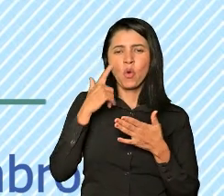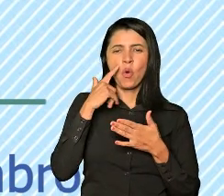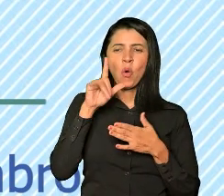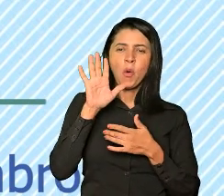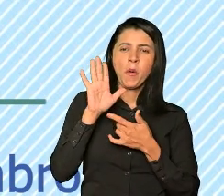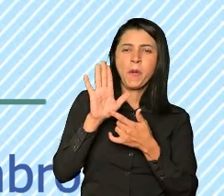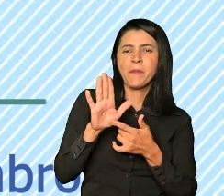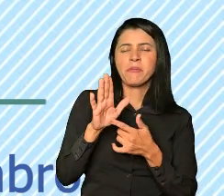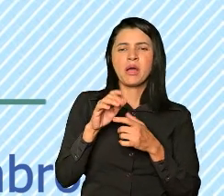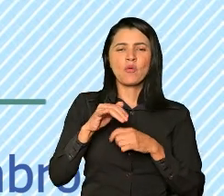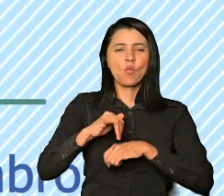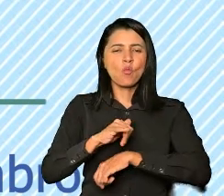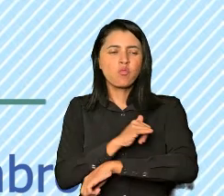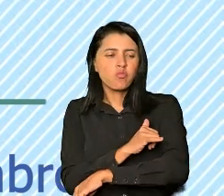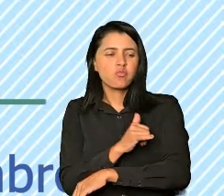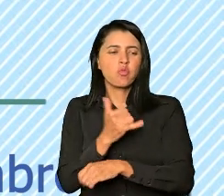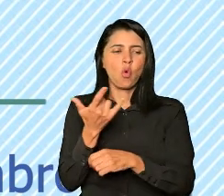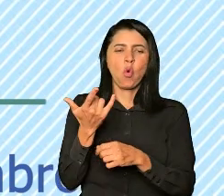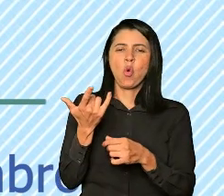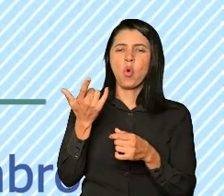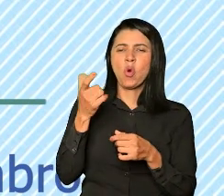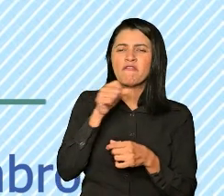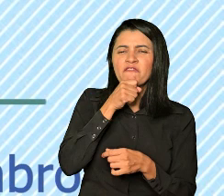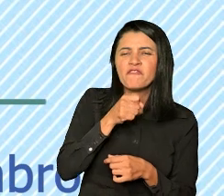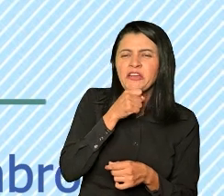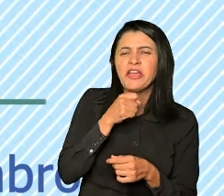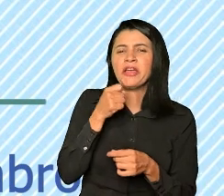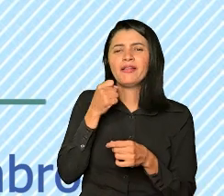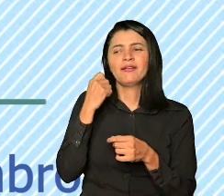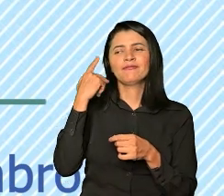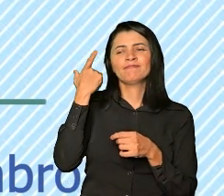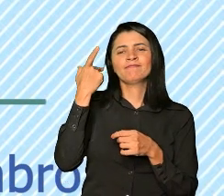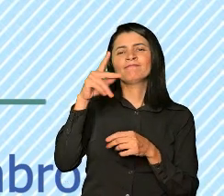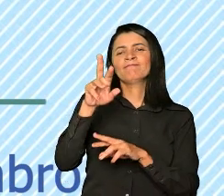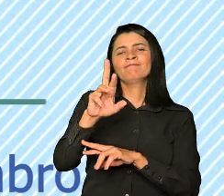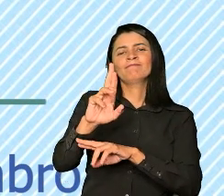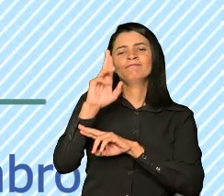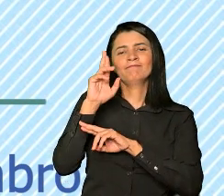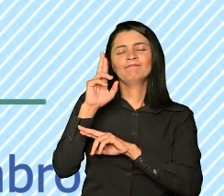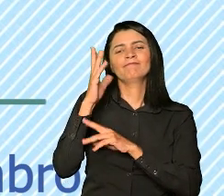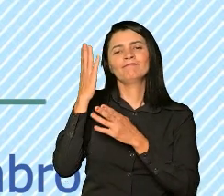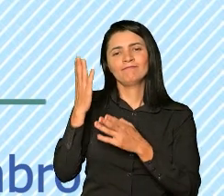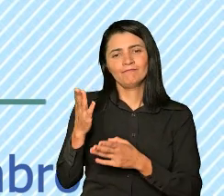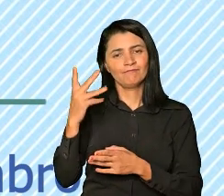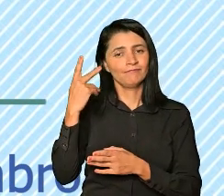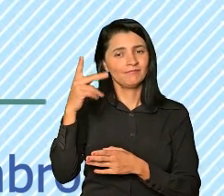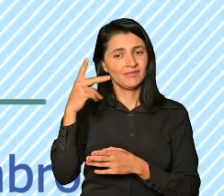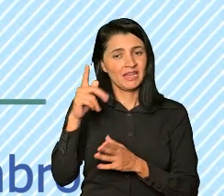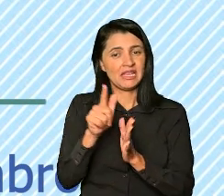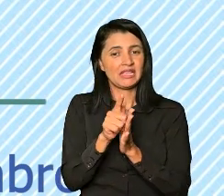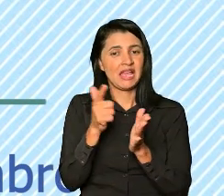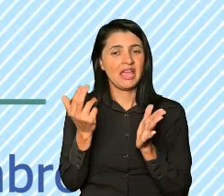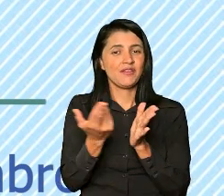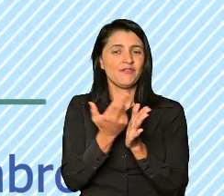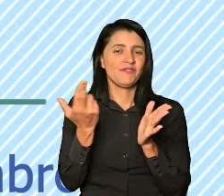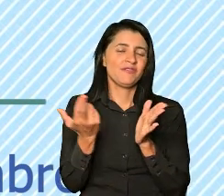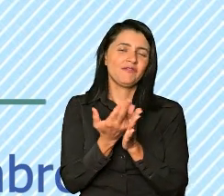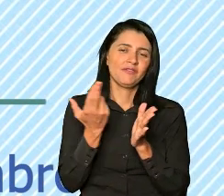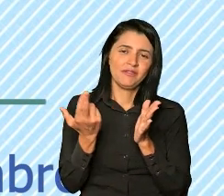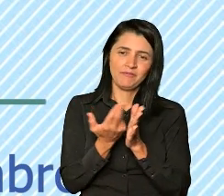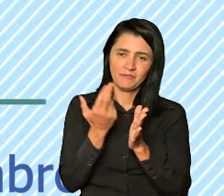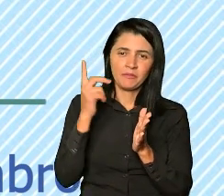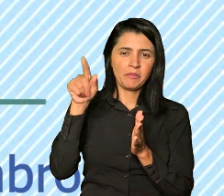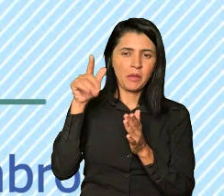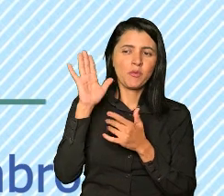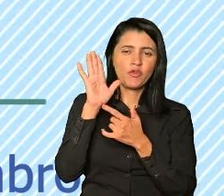Ou gordas, obesas, velhas. Era essa representação dessa revista. É a revista, depois